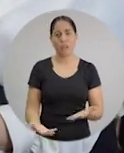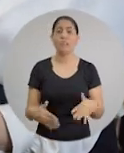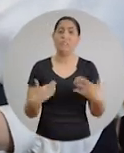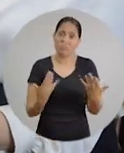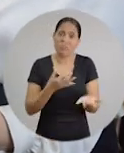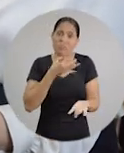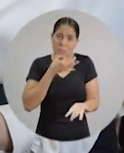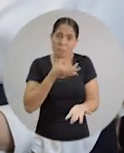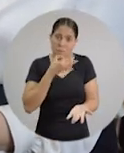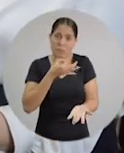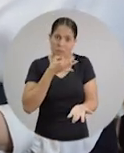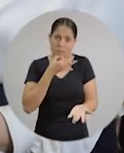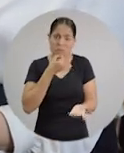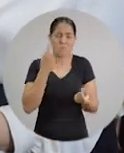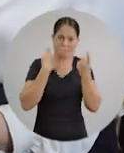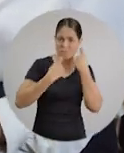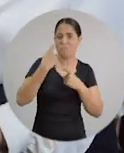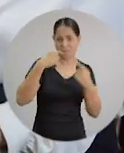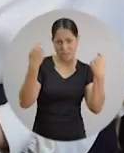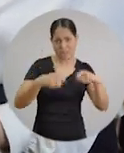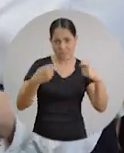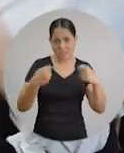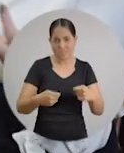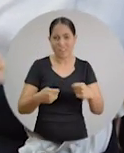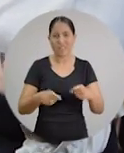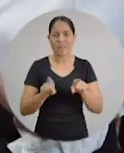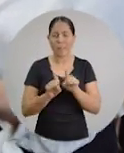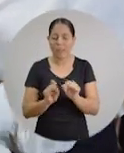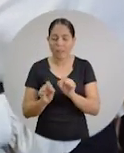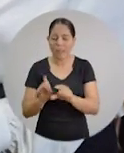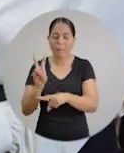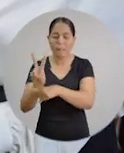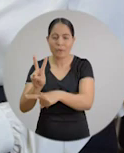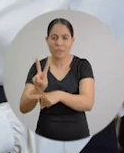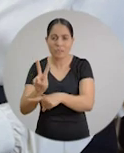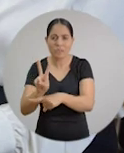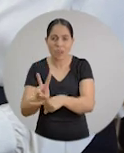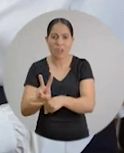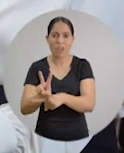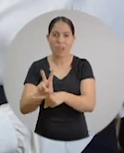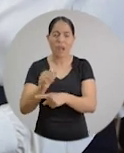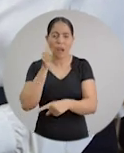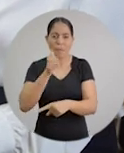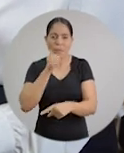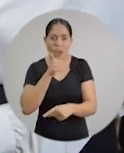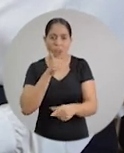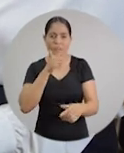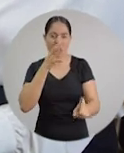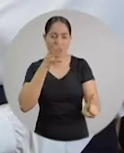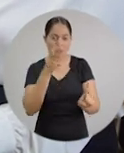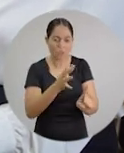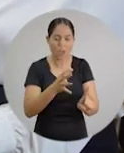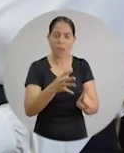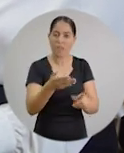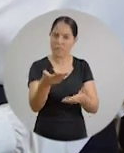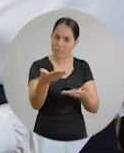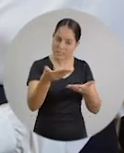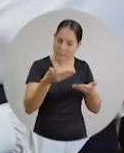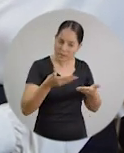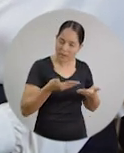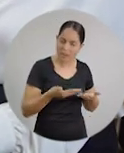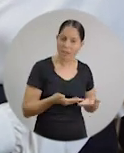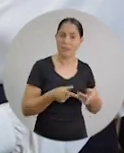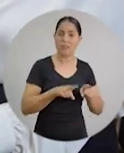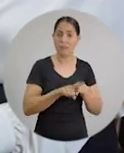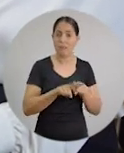matá-la. Acho que a gente precisa se preocupar com o acolhimento dessa mulher quando ela chega. A Lei Maria da